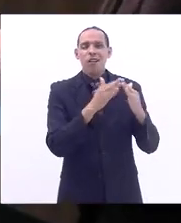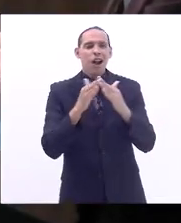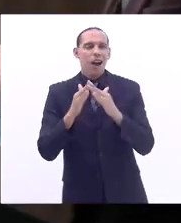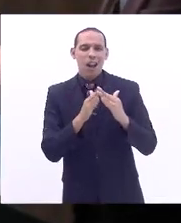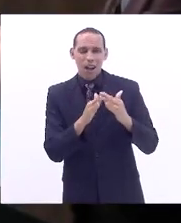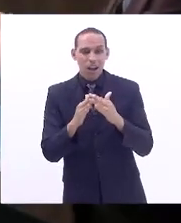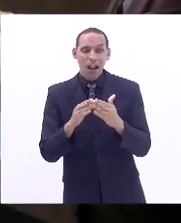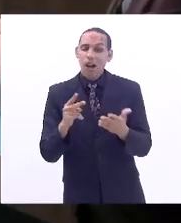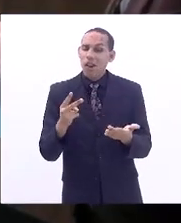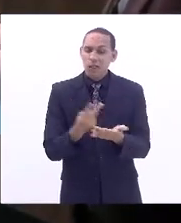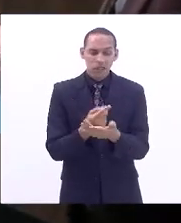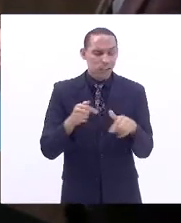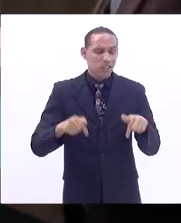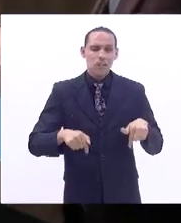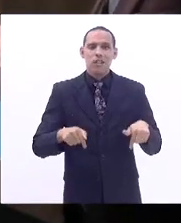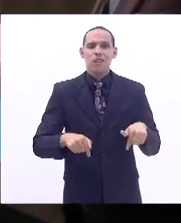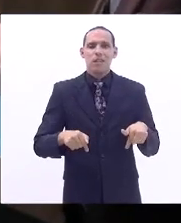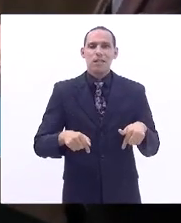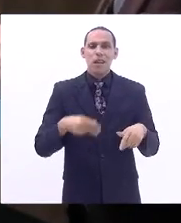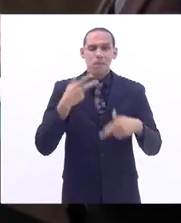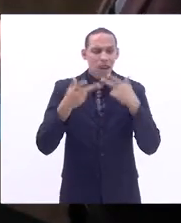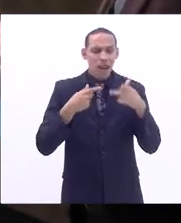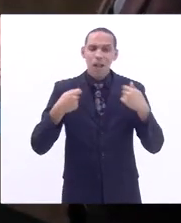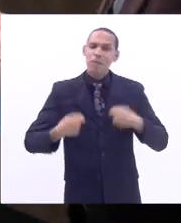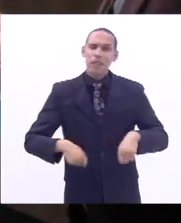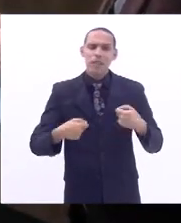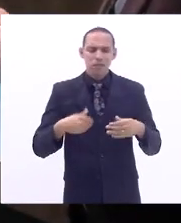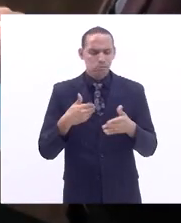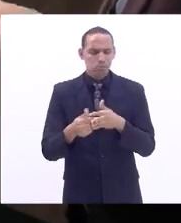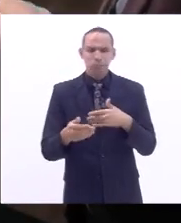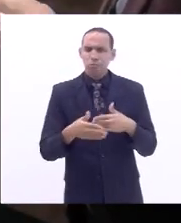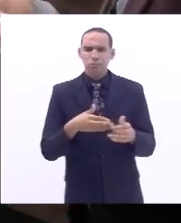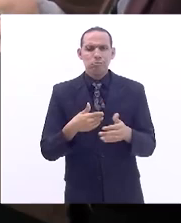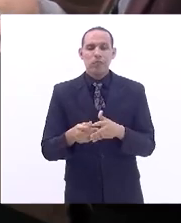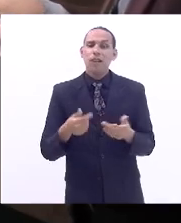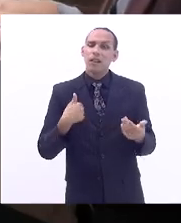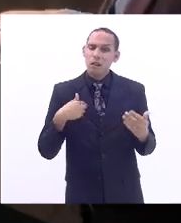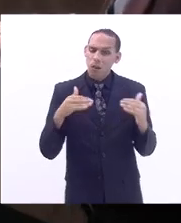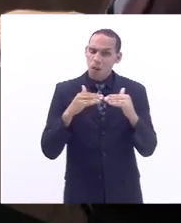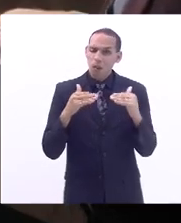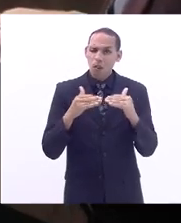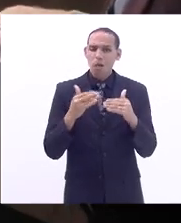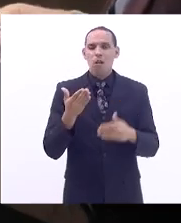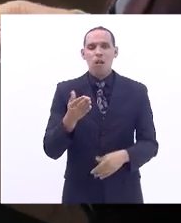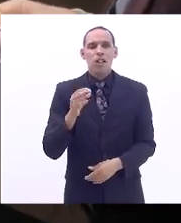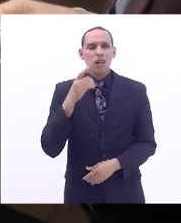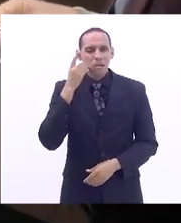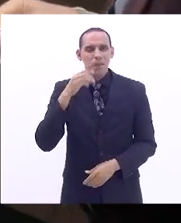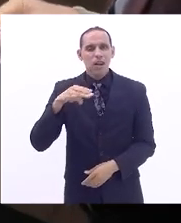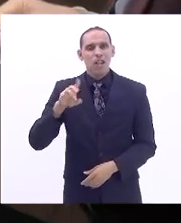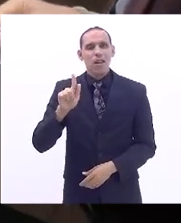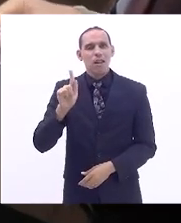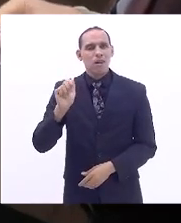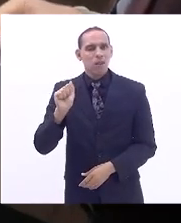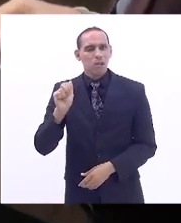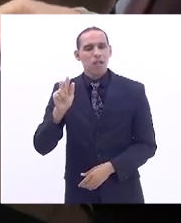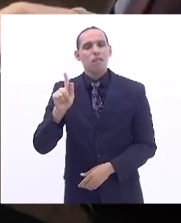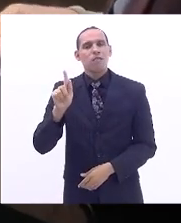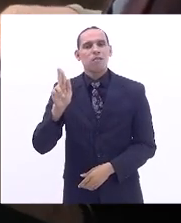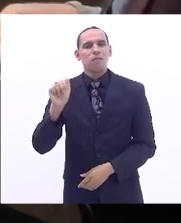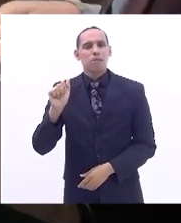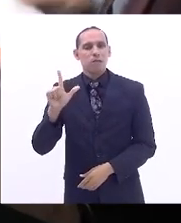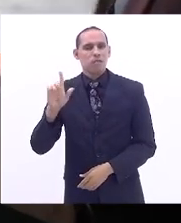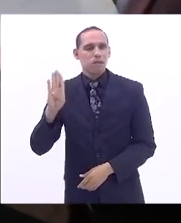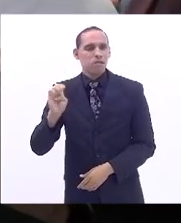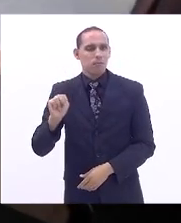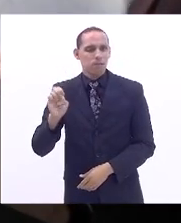São fato isso precisa ser falada que o microfone independentemente da Necessidade com a qual eu concordo Deputado Marcio Roberto aperfeiçoar o texto